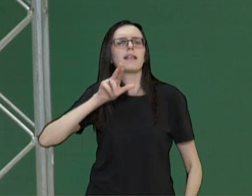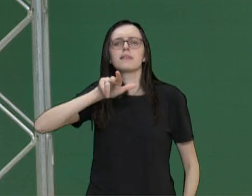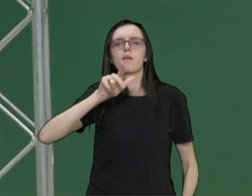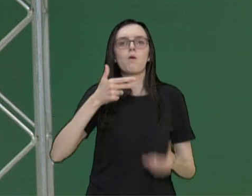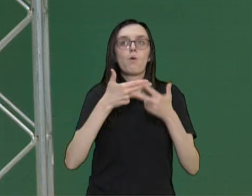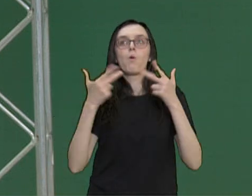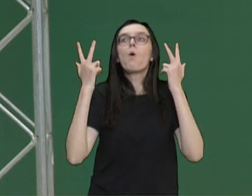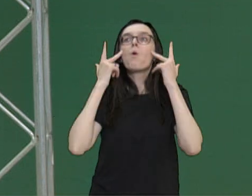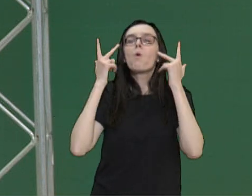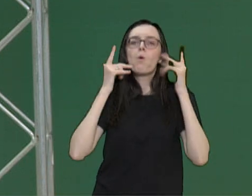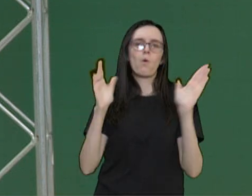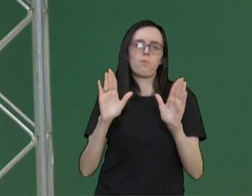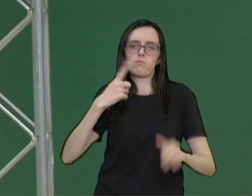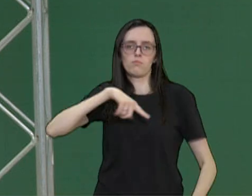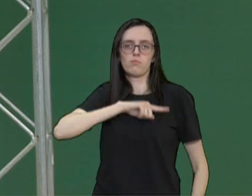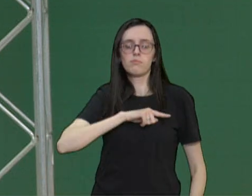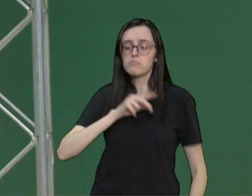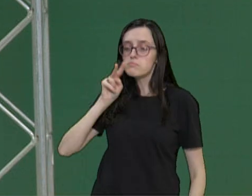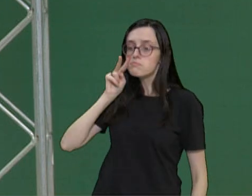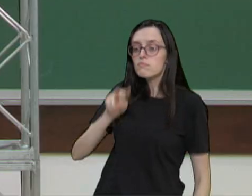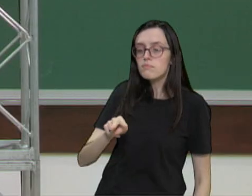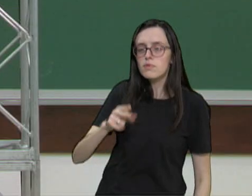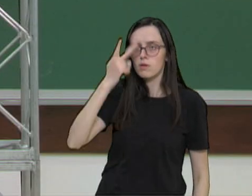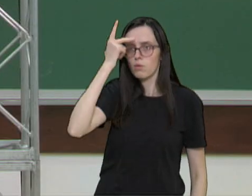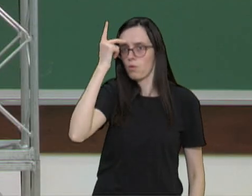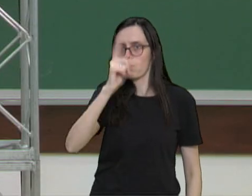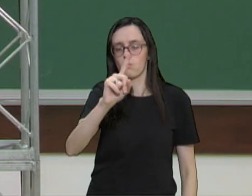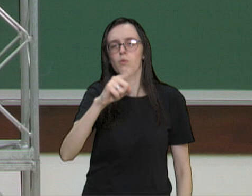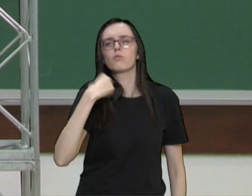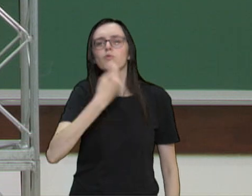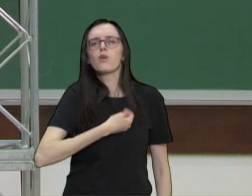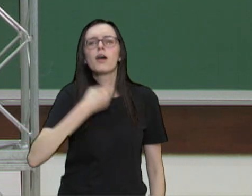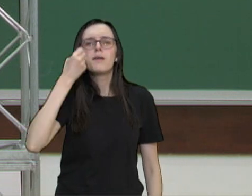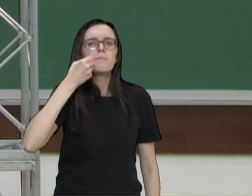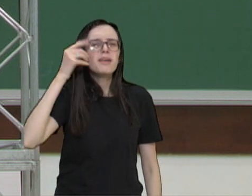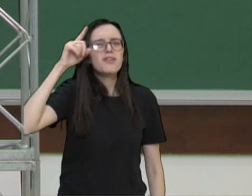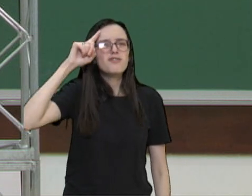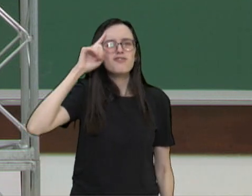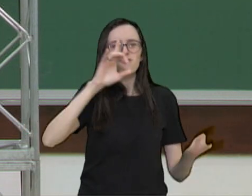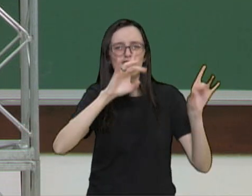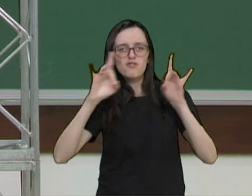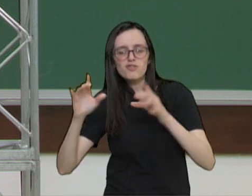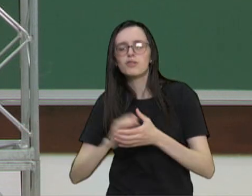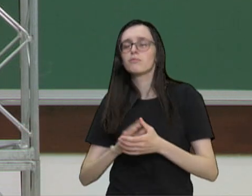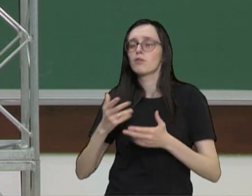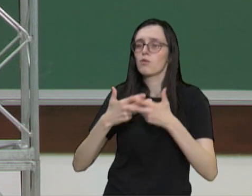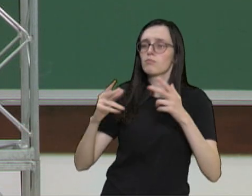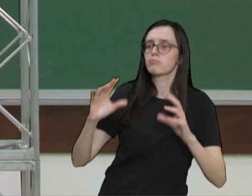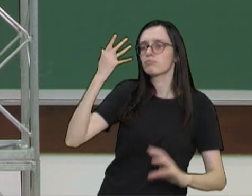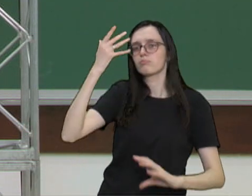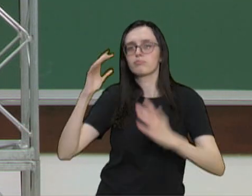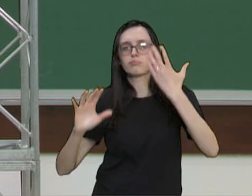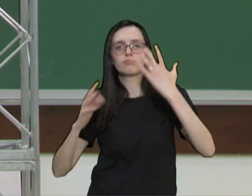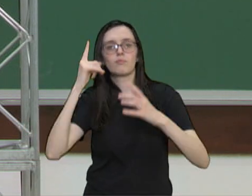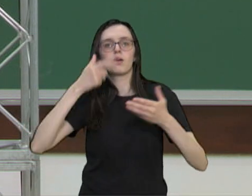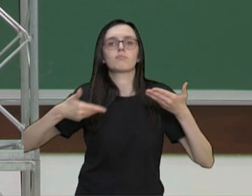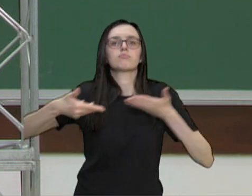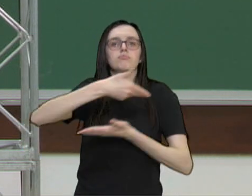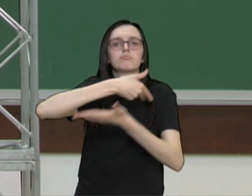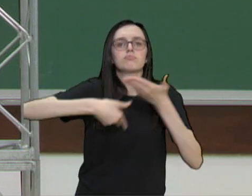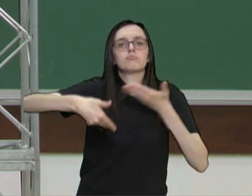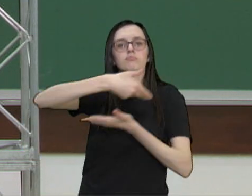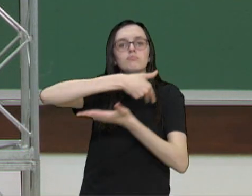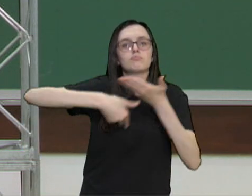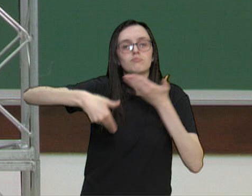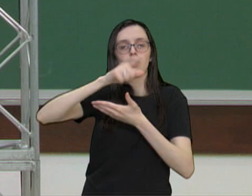tão comum à nossa primeira vista. As nossas experiências cotidianas, as coisas acontecem sempre numa interação